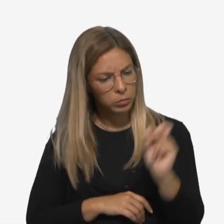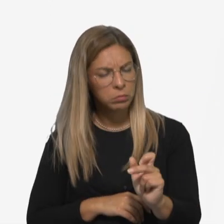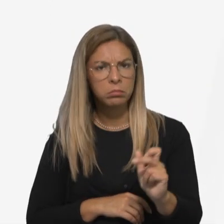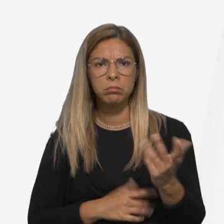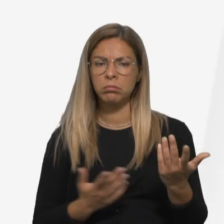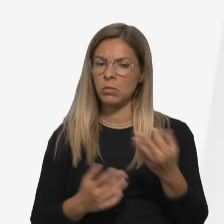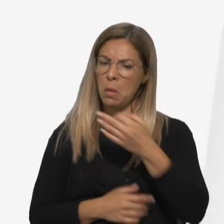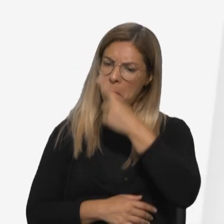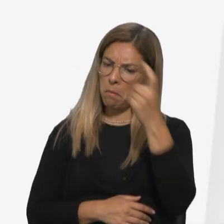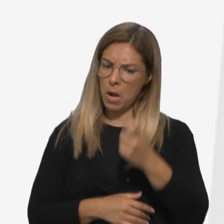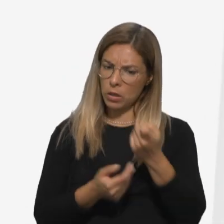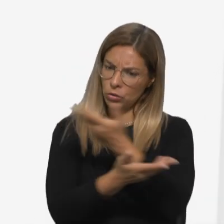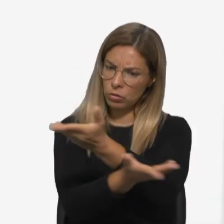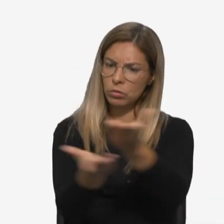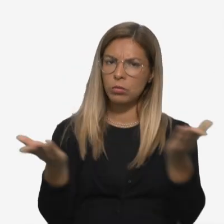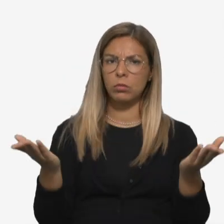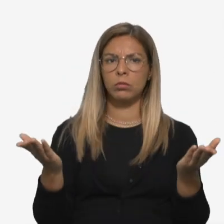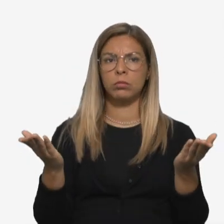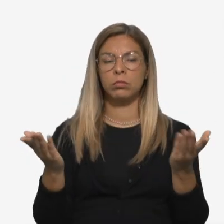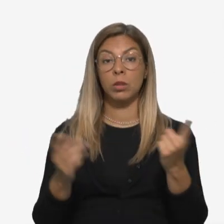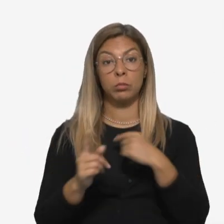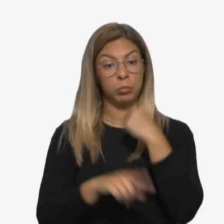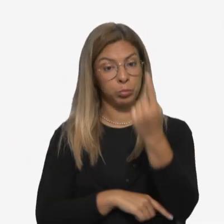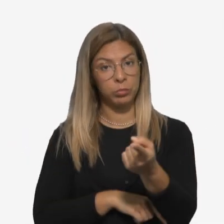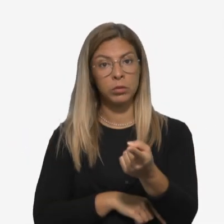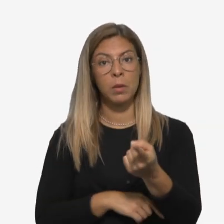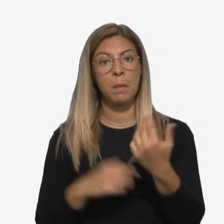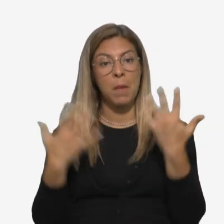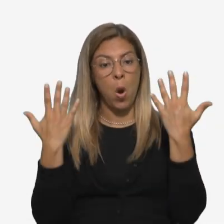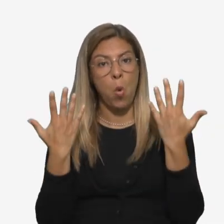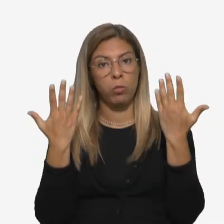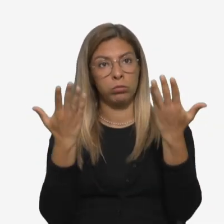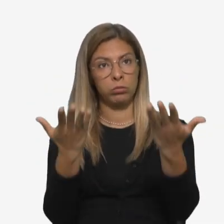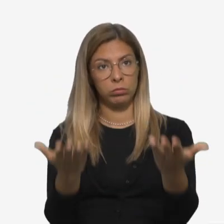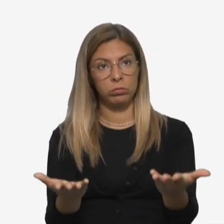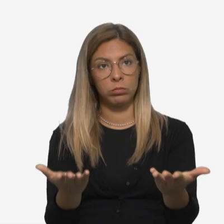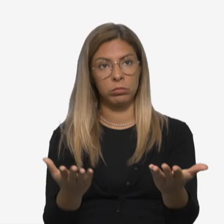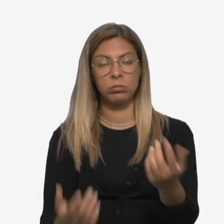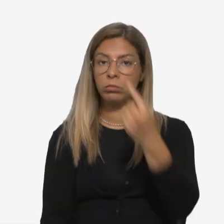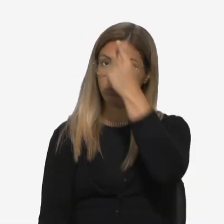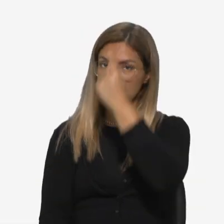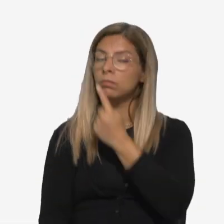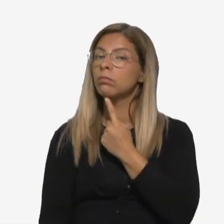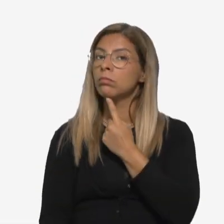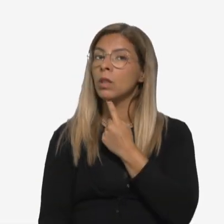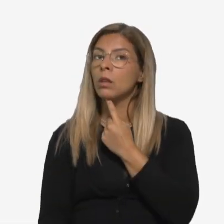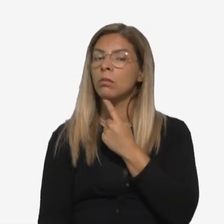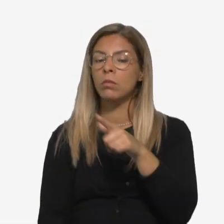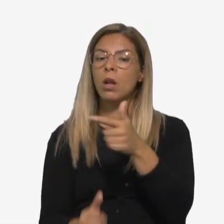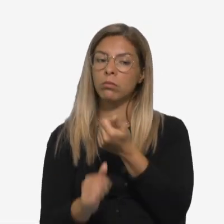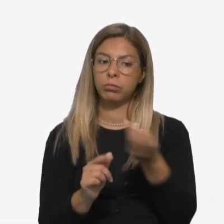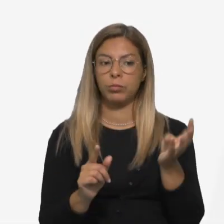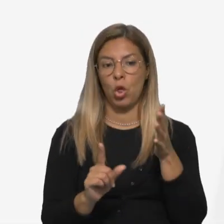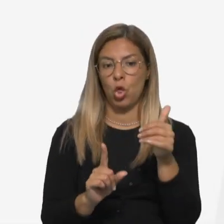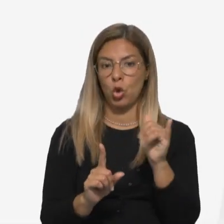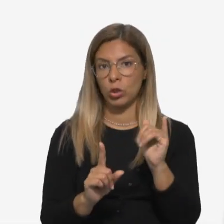esteja convosco." Dito isto, mostrou-lhes as mãos e o lado. Os discípulos ficaram cheios de alegria ao